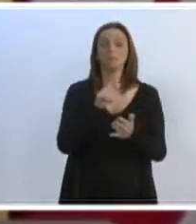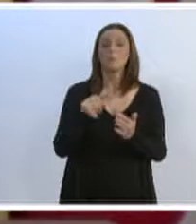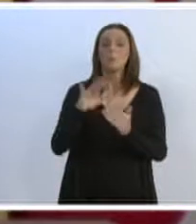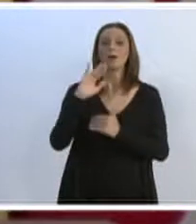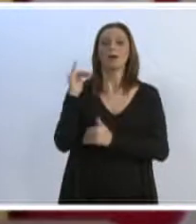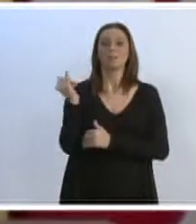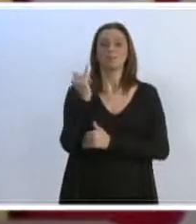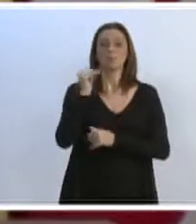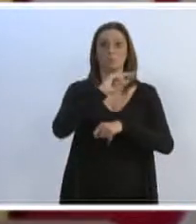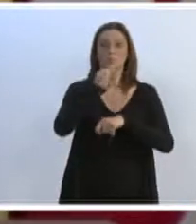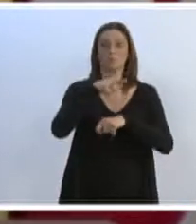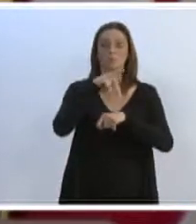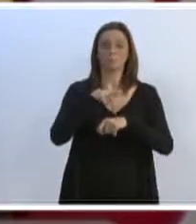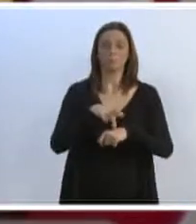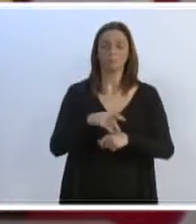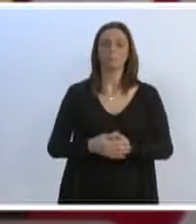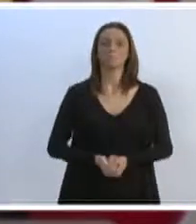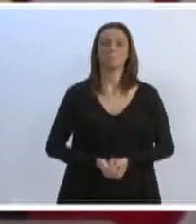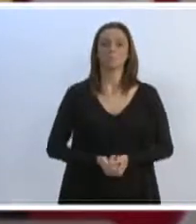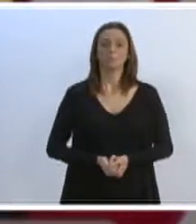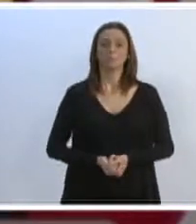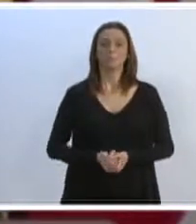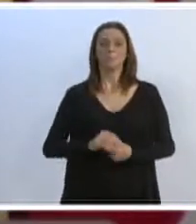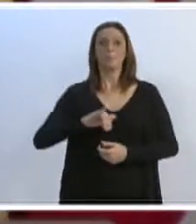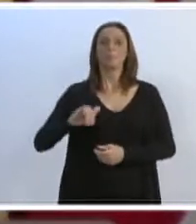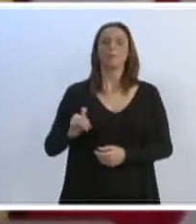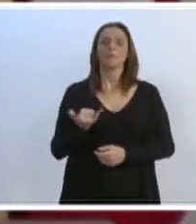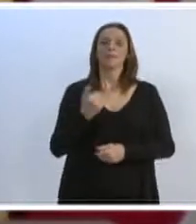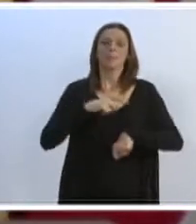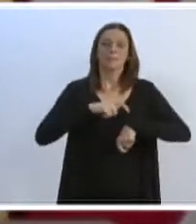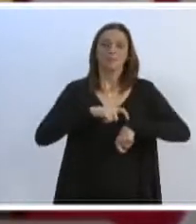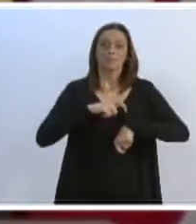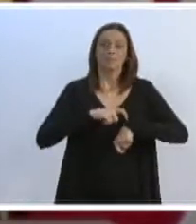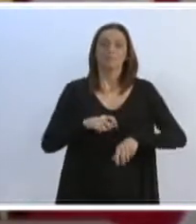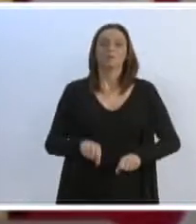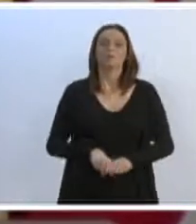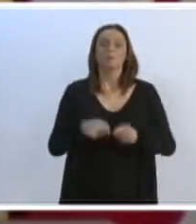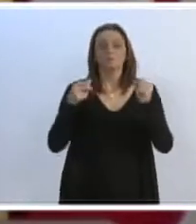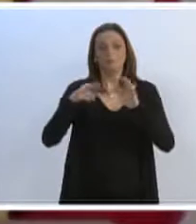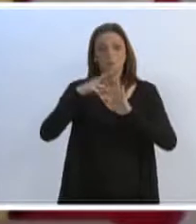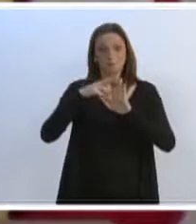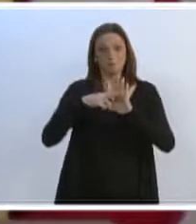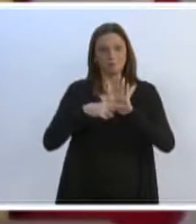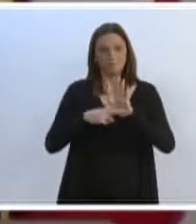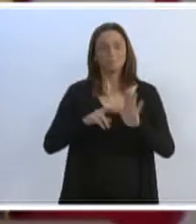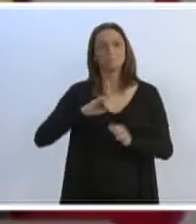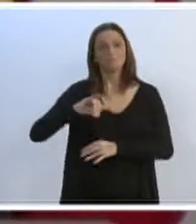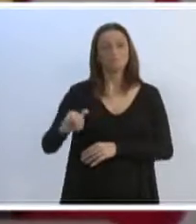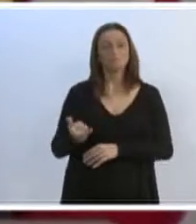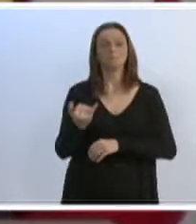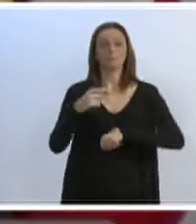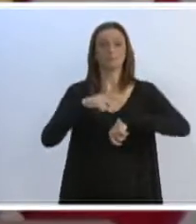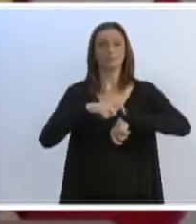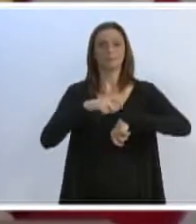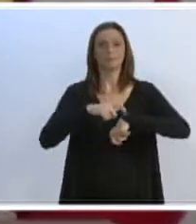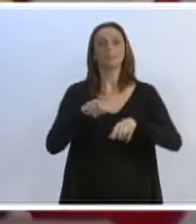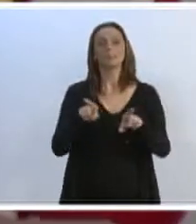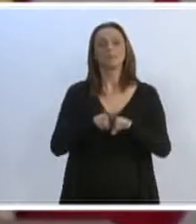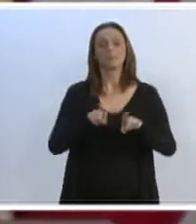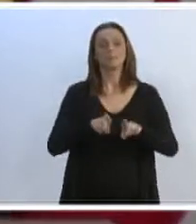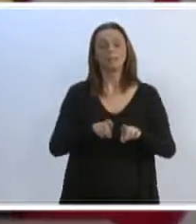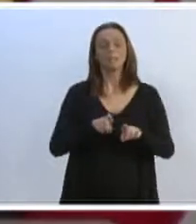hoje, na pessoa do vereador Silvio Zimmermann, pela iniciativa de abrir essa casa nessa data festiva para a Fundação Cultural de Blumenau e para a